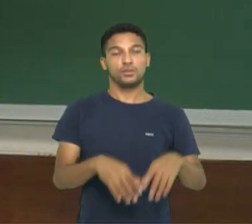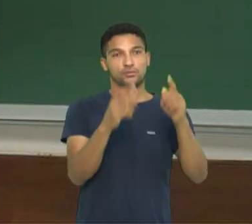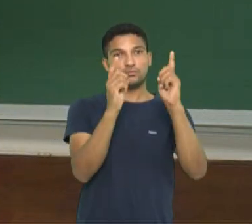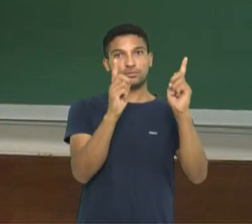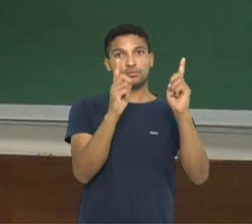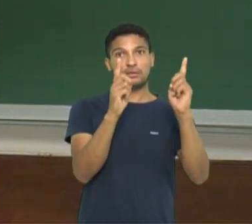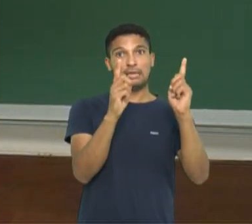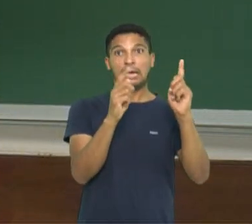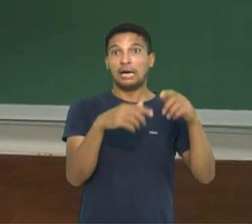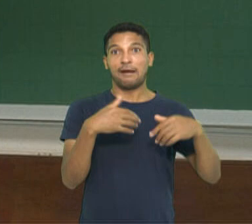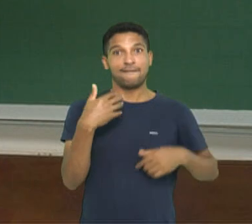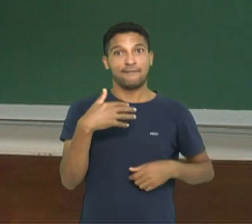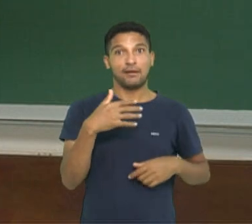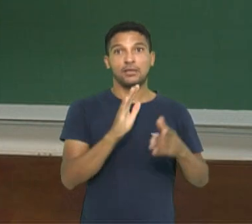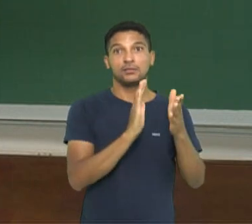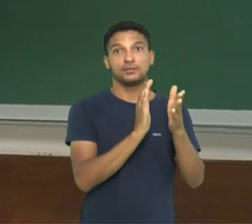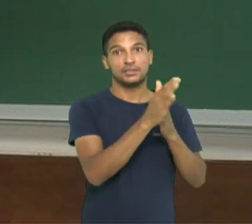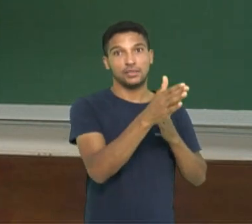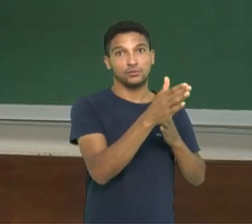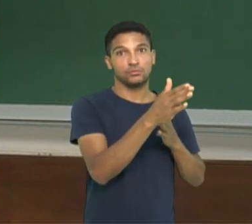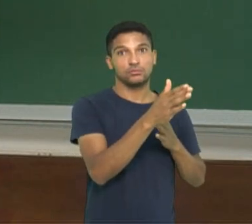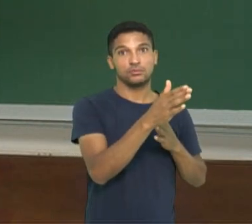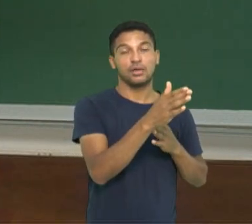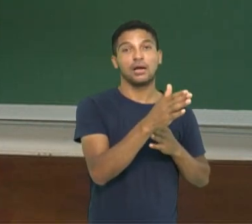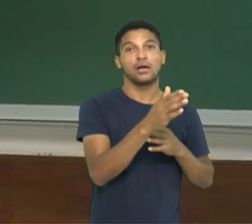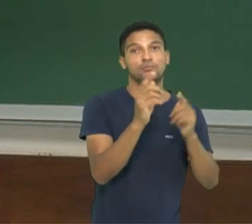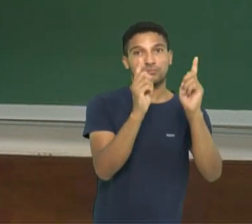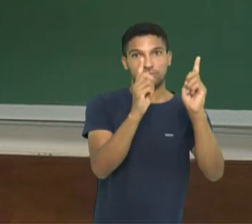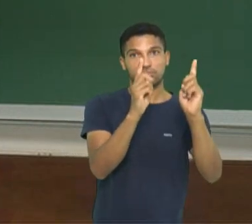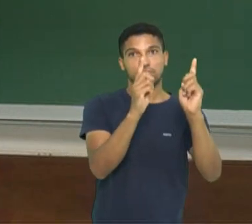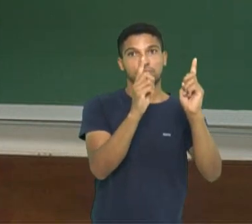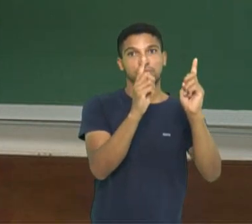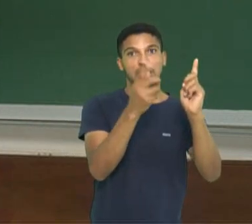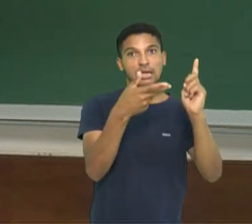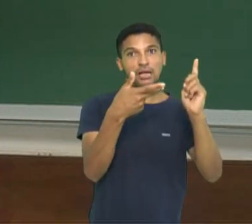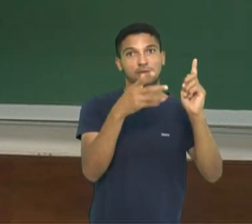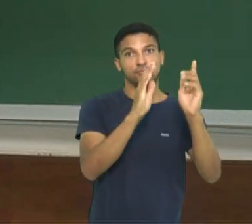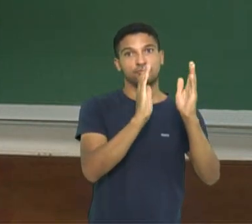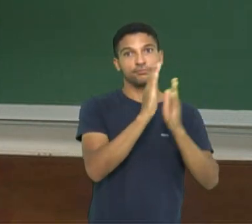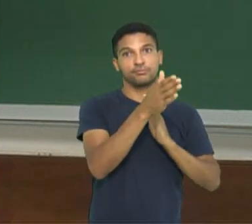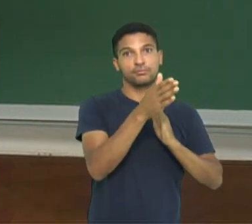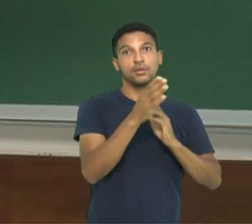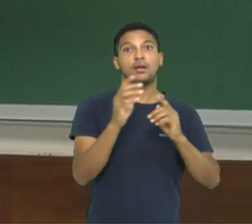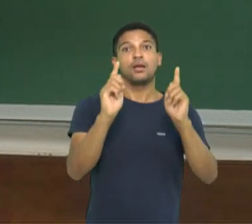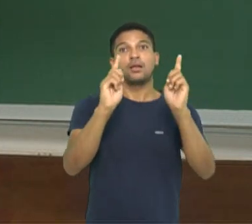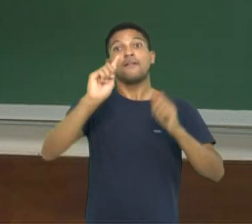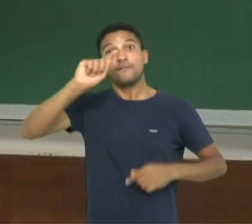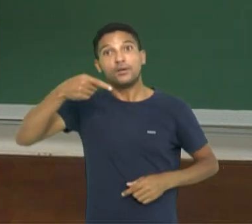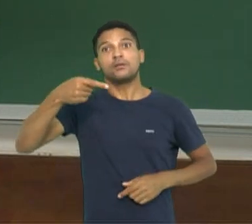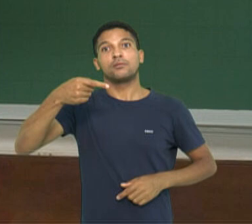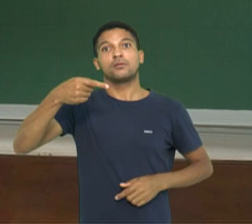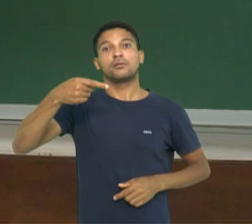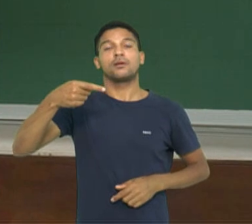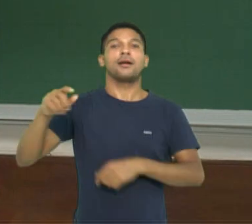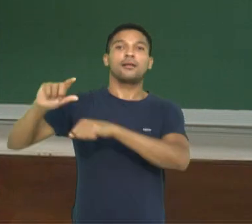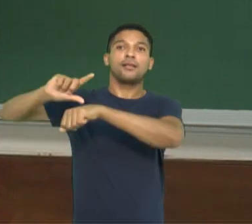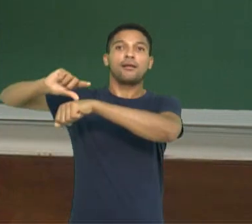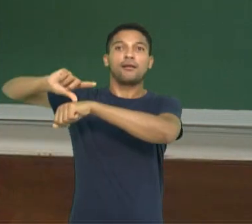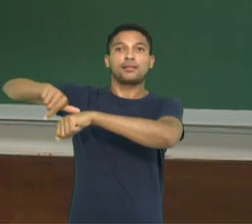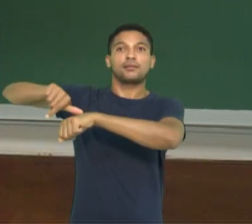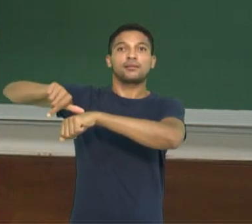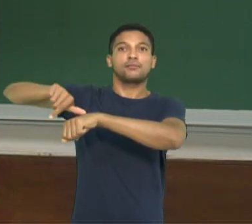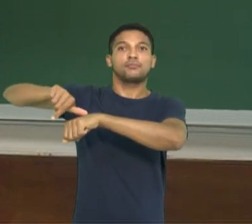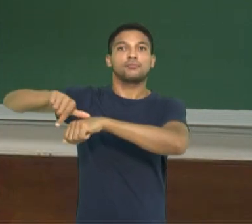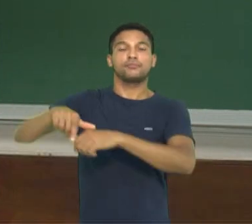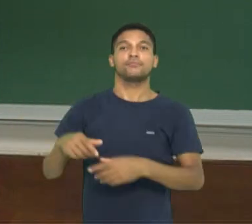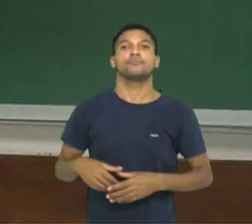é uma oração. Então, eu tenho estar e sair, duas orações. Como que essas orações estão ali interligadas?